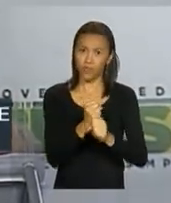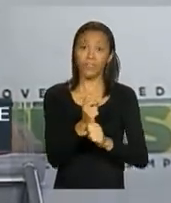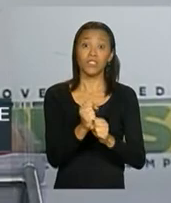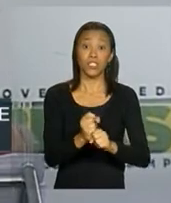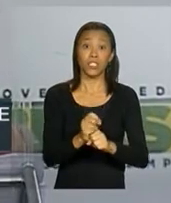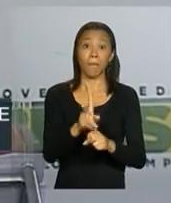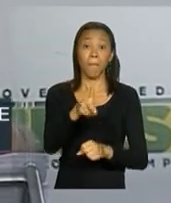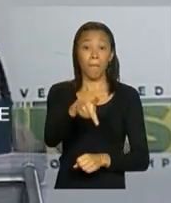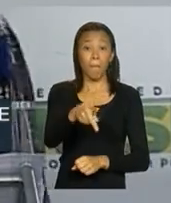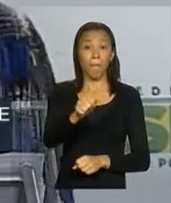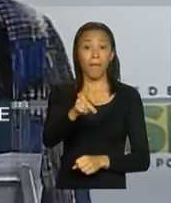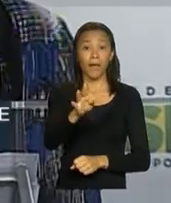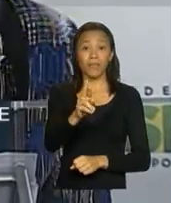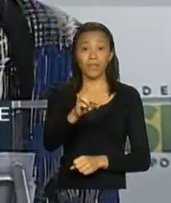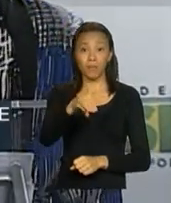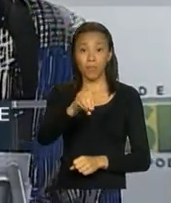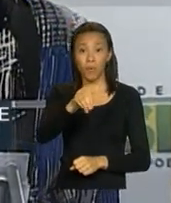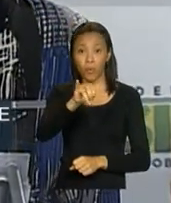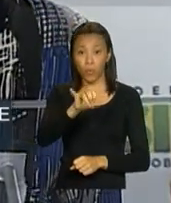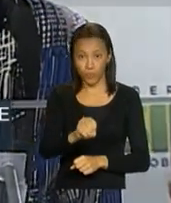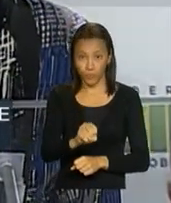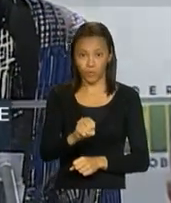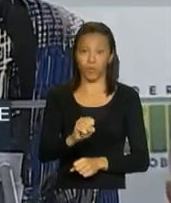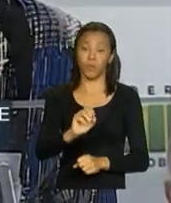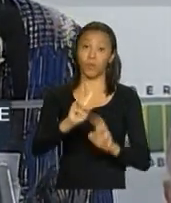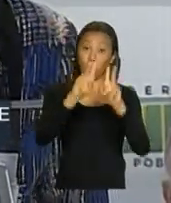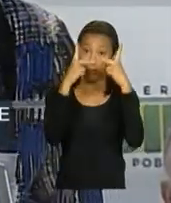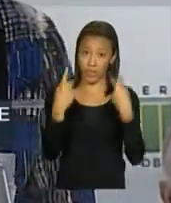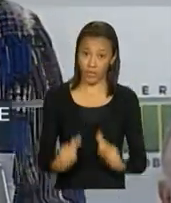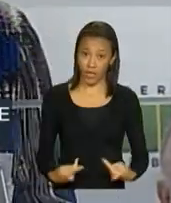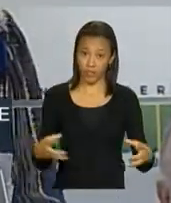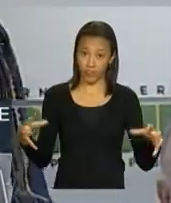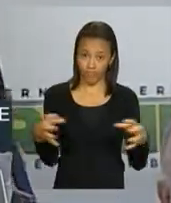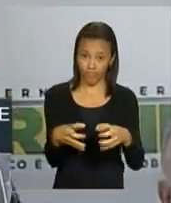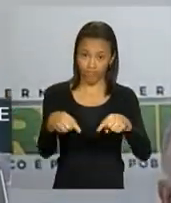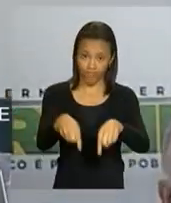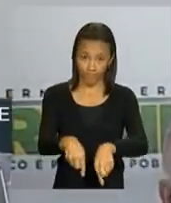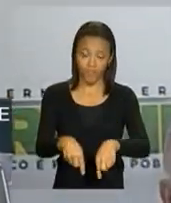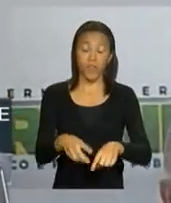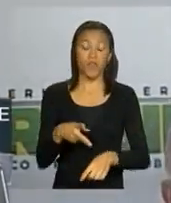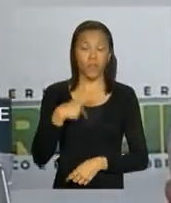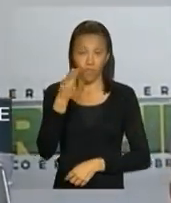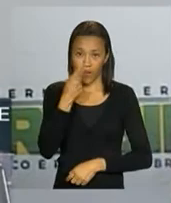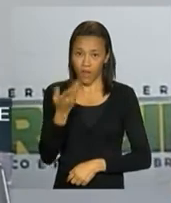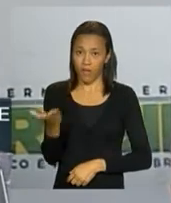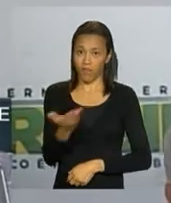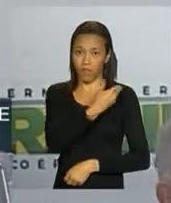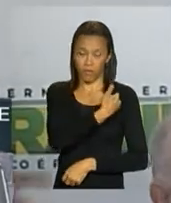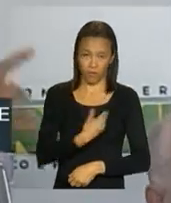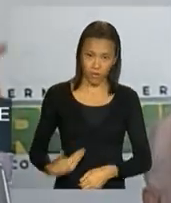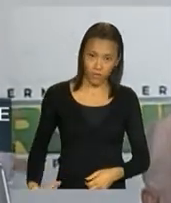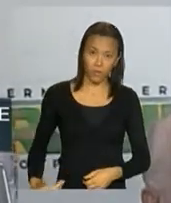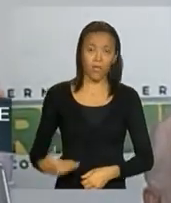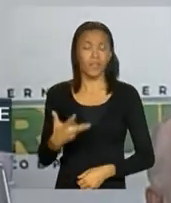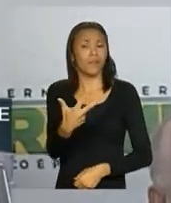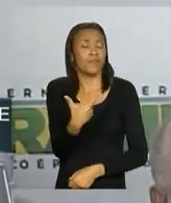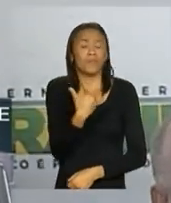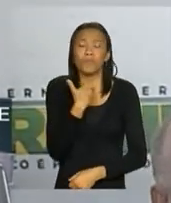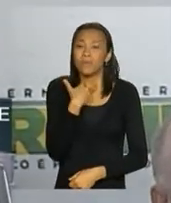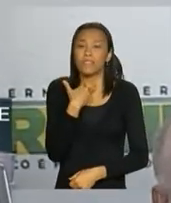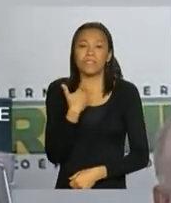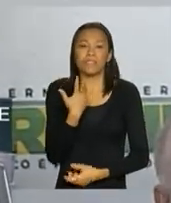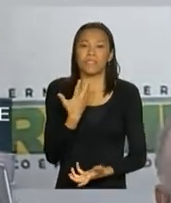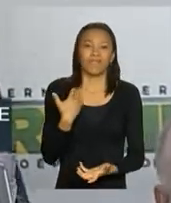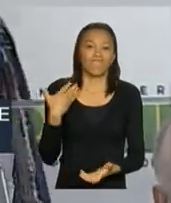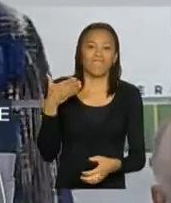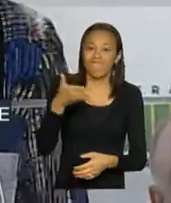humanidade e eu disse a Governadora Roseane que eu não poderia deixar de